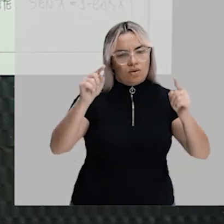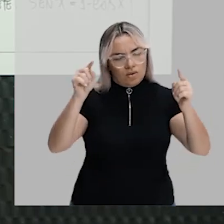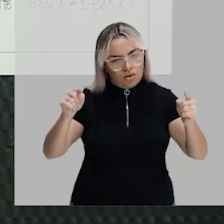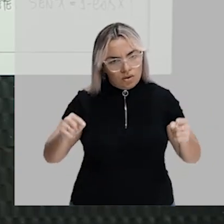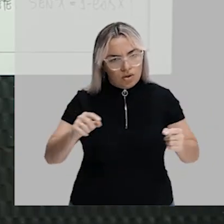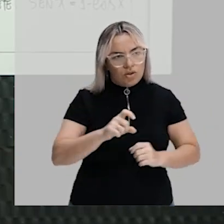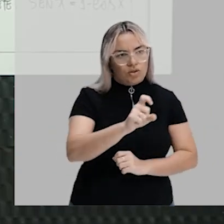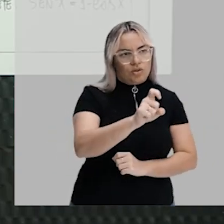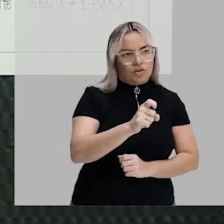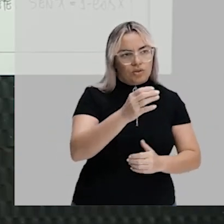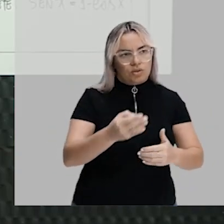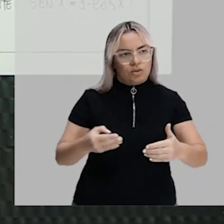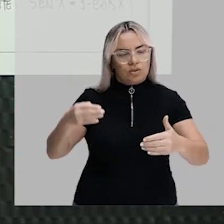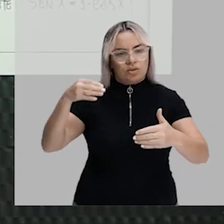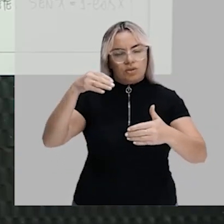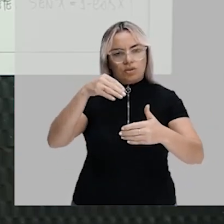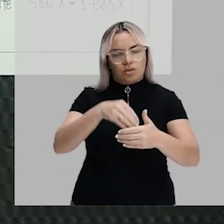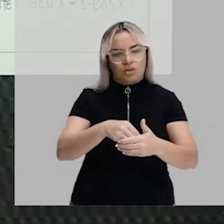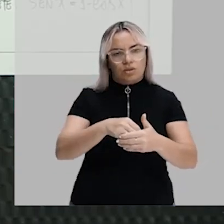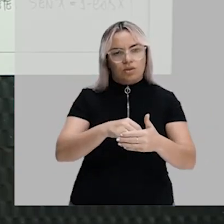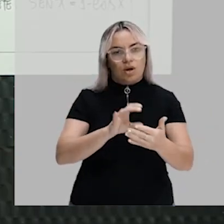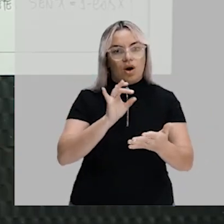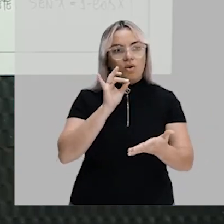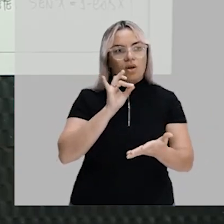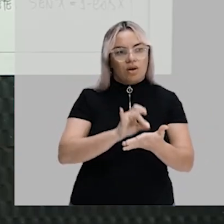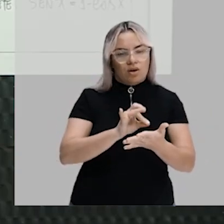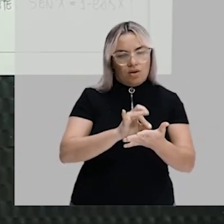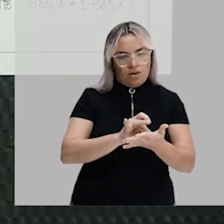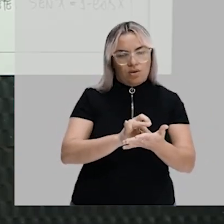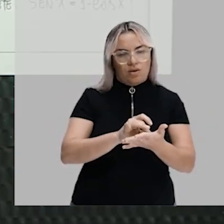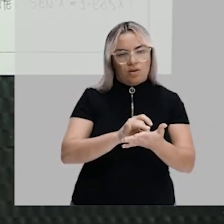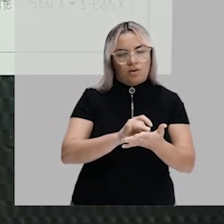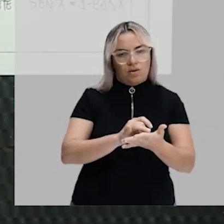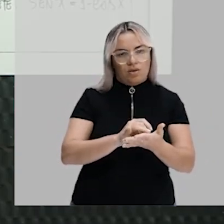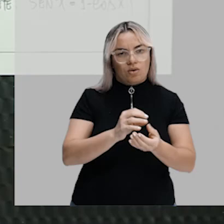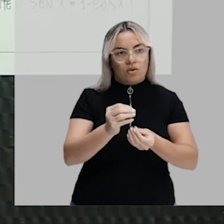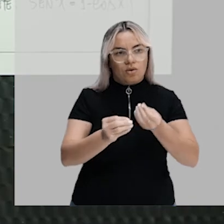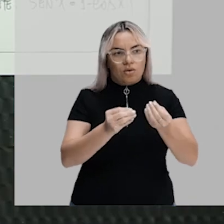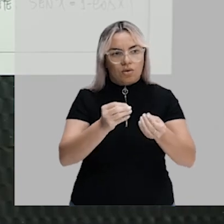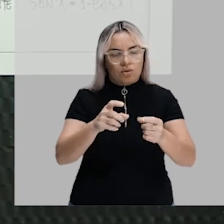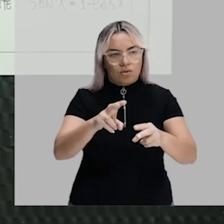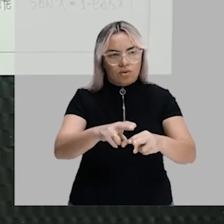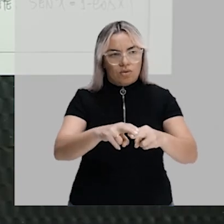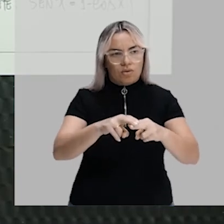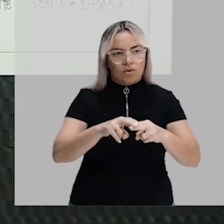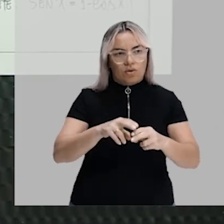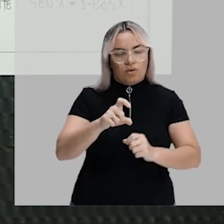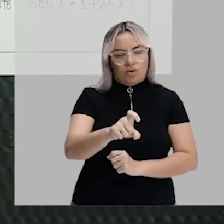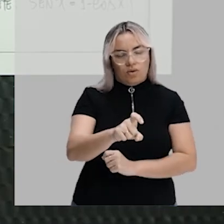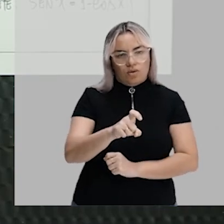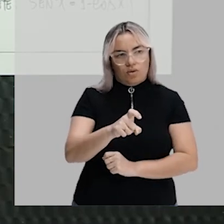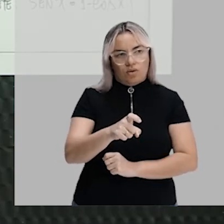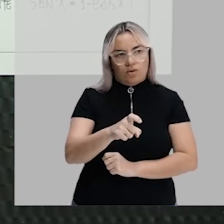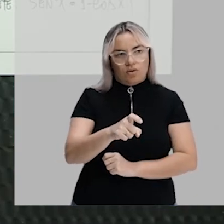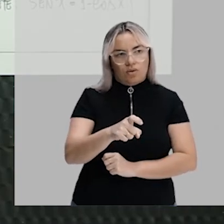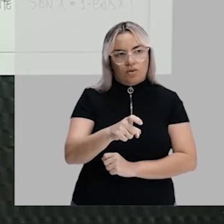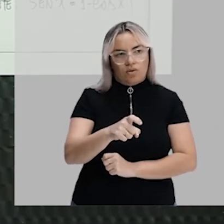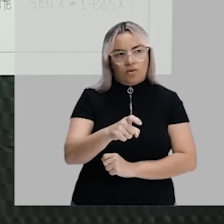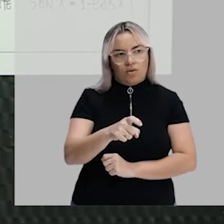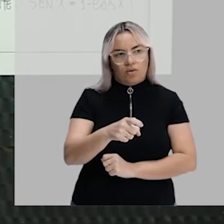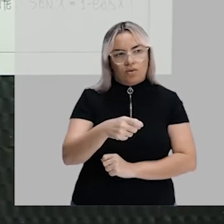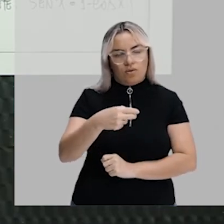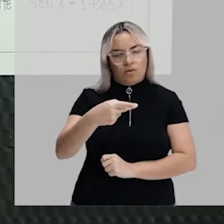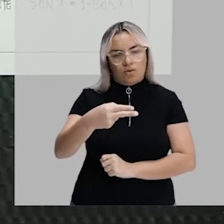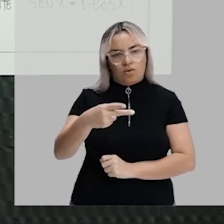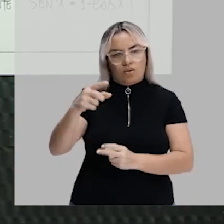reais x pertencente aos reais tal que x = a